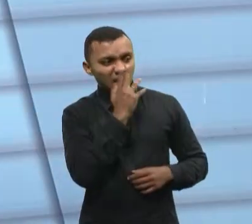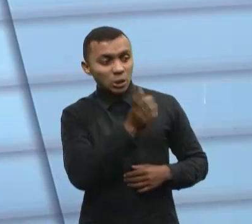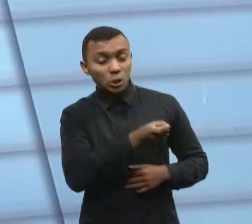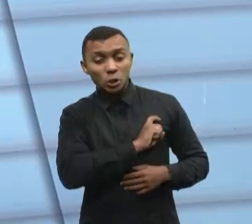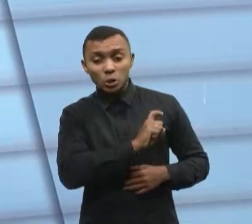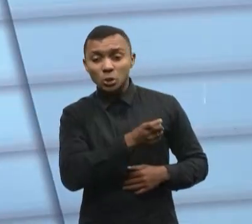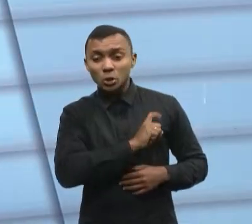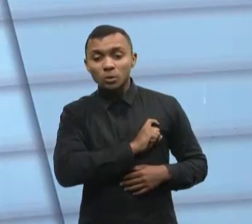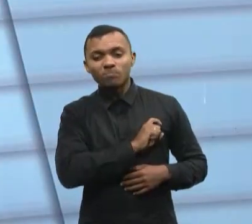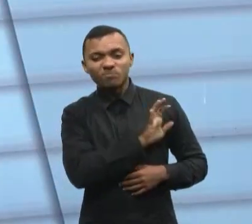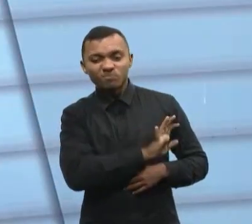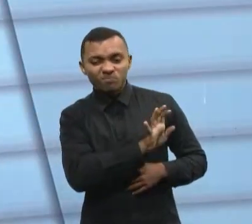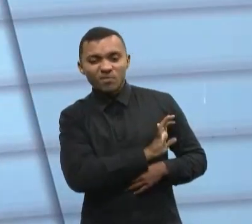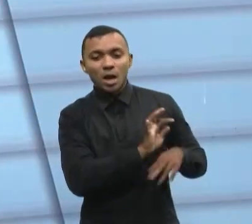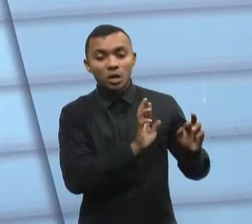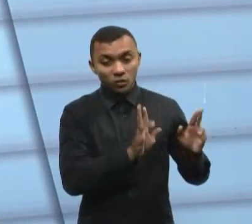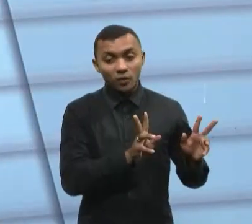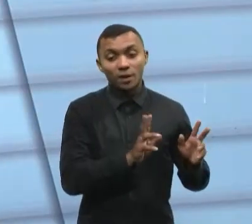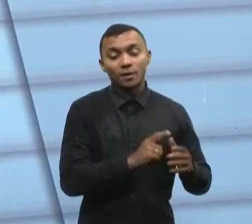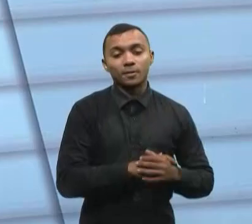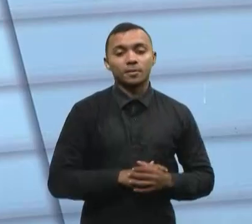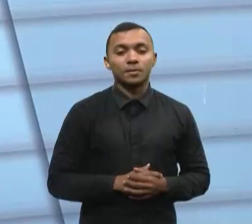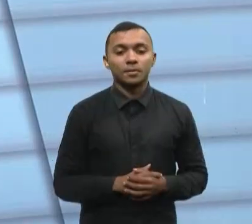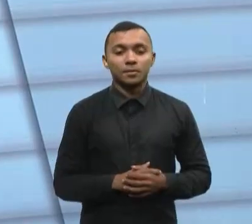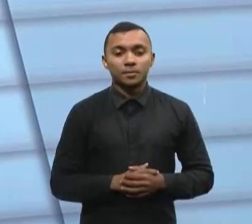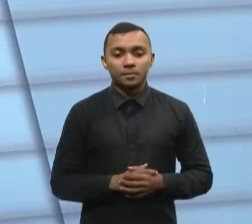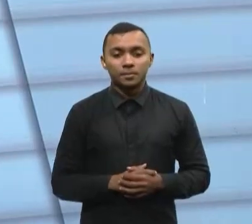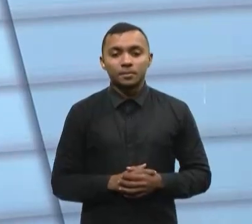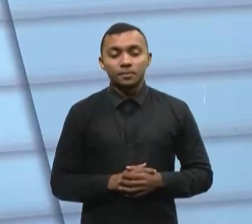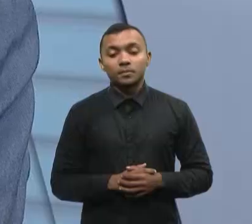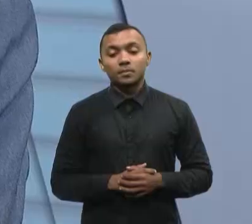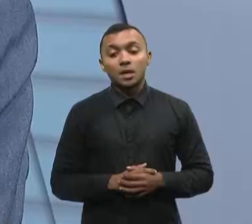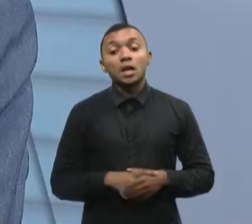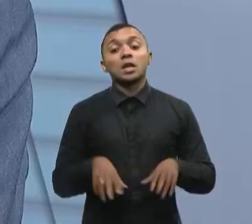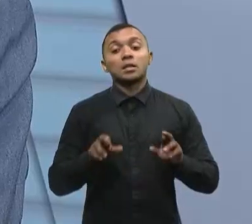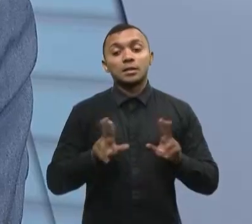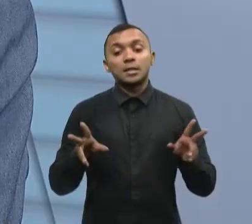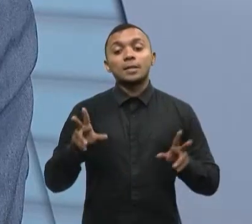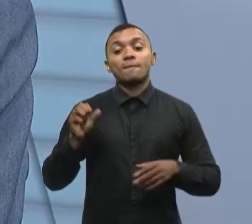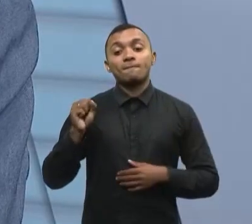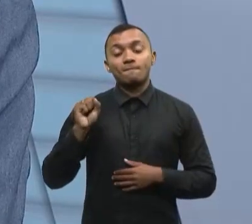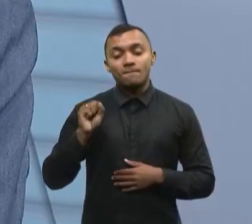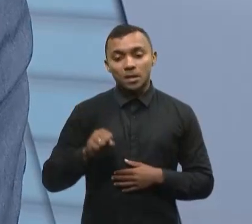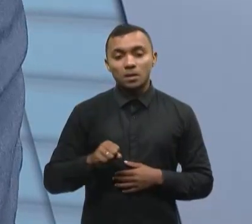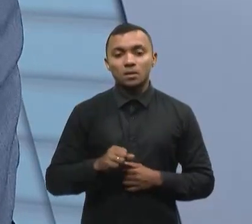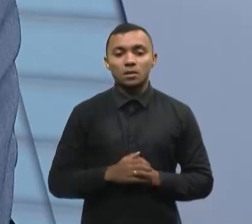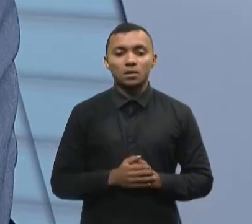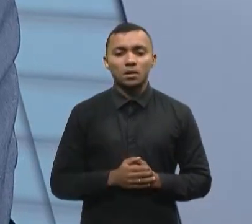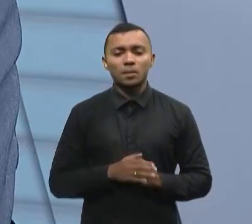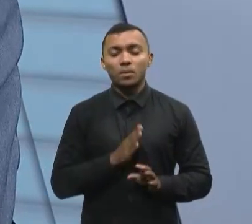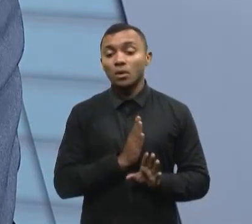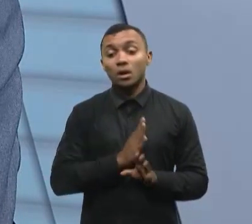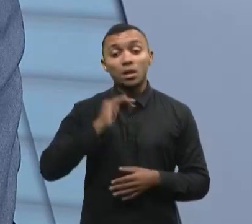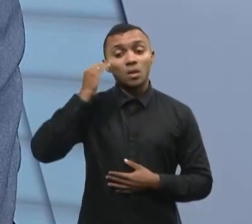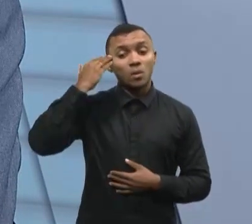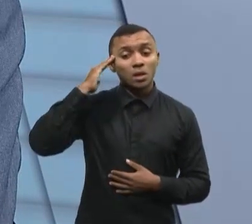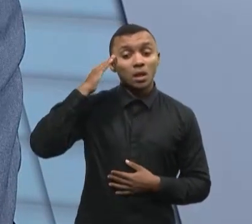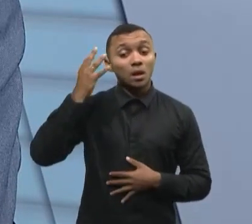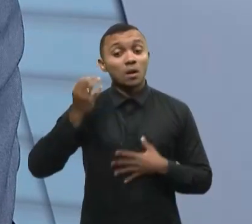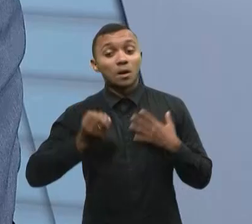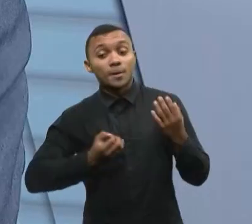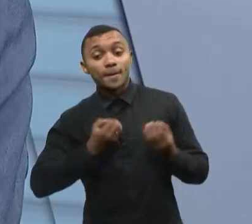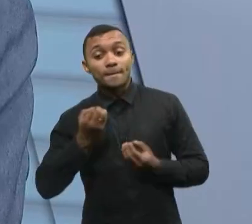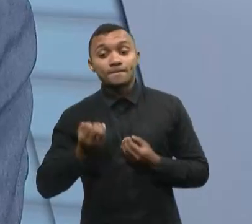ele é indiferente a relações afetivas... Ele tem essa dificuldade porque ele teme? Muitas vezes não compreende. Sim, mas na maioria das vezes está na